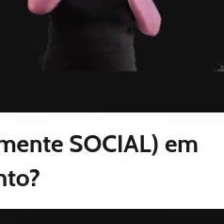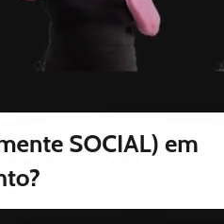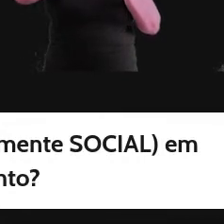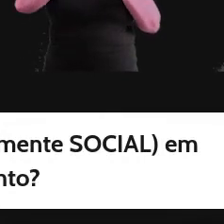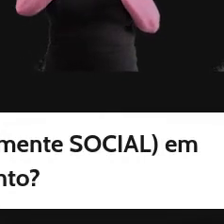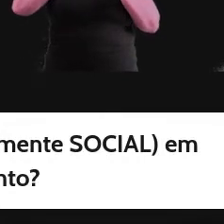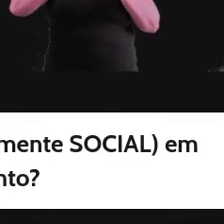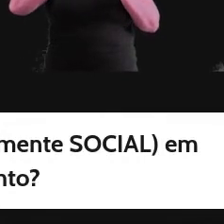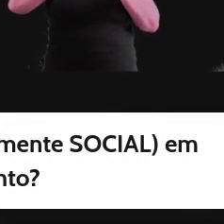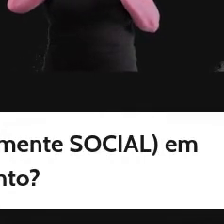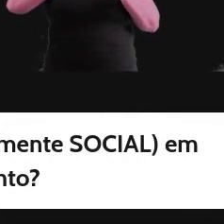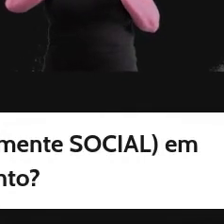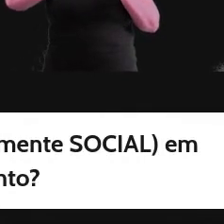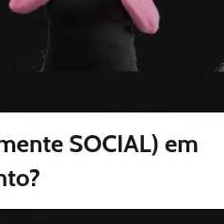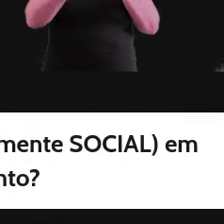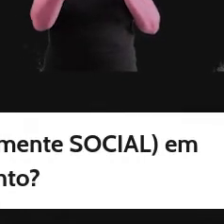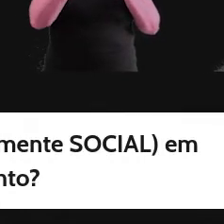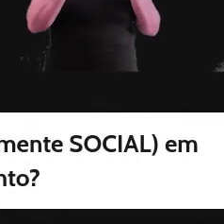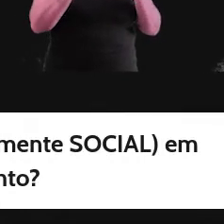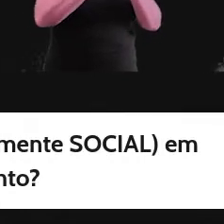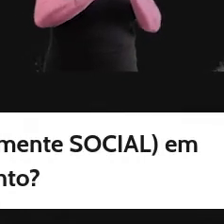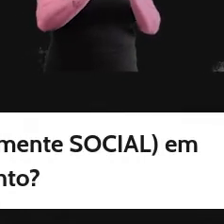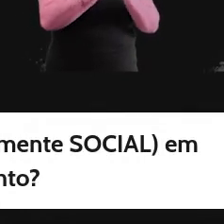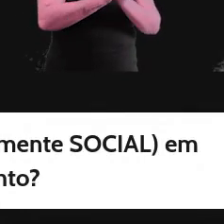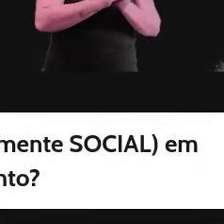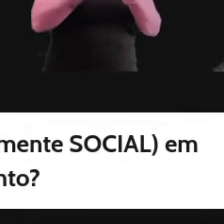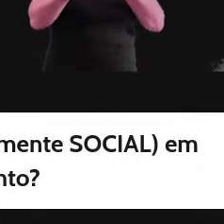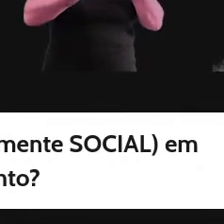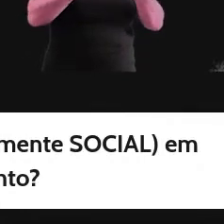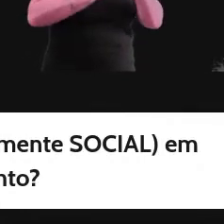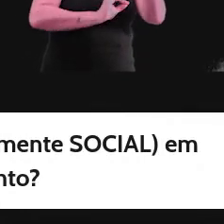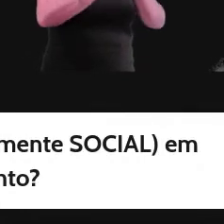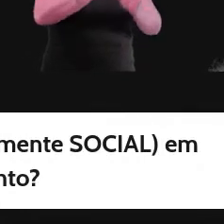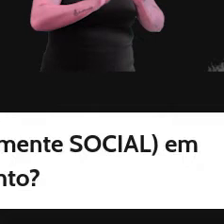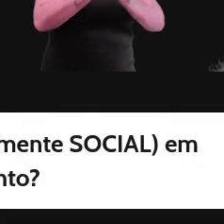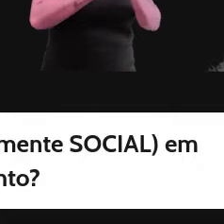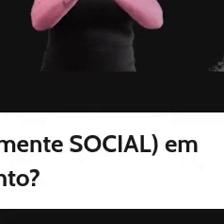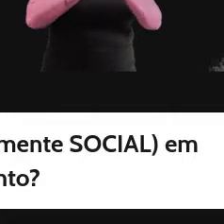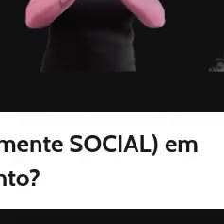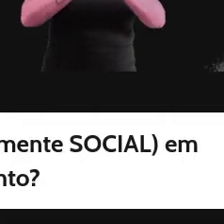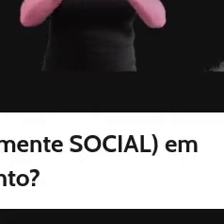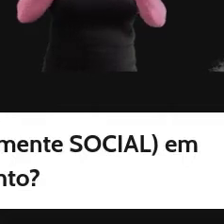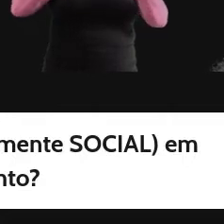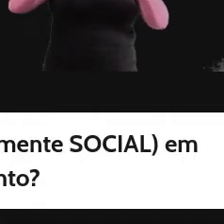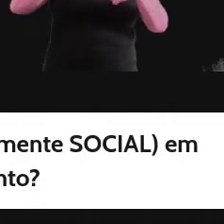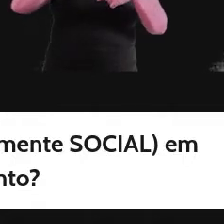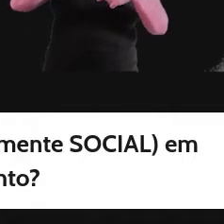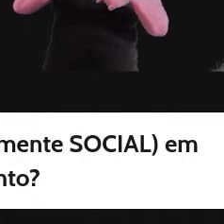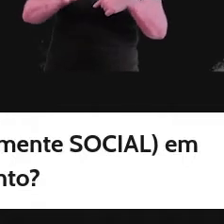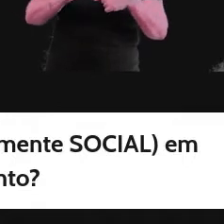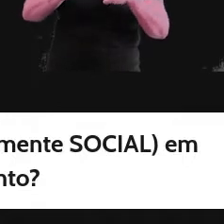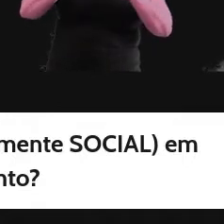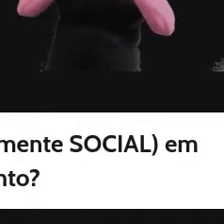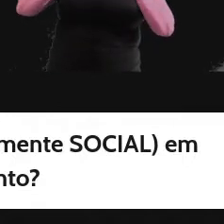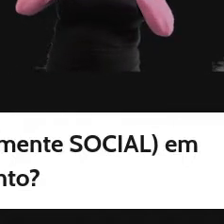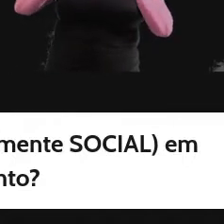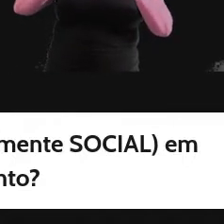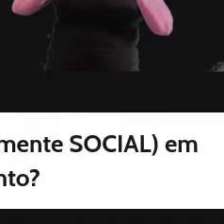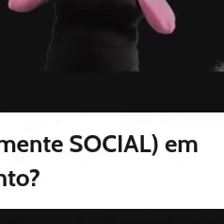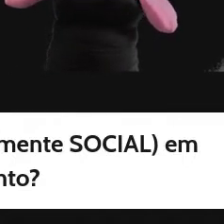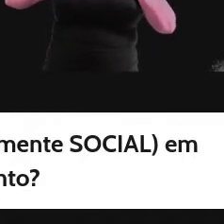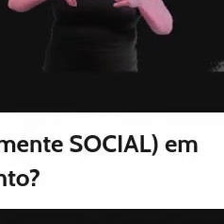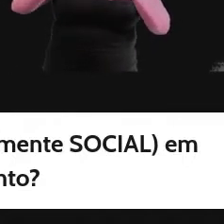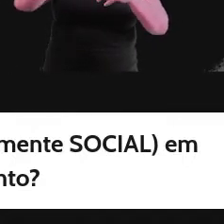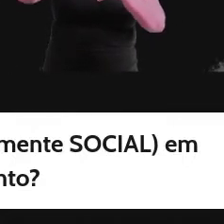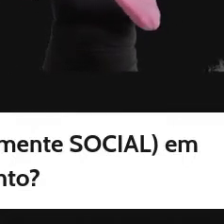relação. A Lélia diz, como promover a acessibilidade física, intelectual e principalmente social, ela